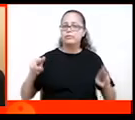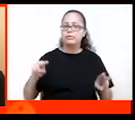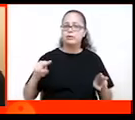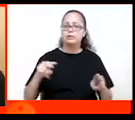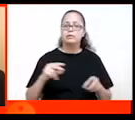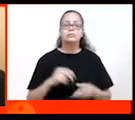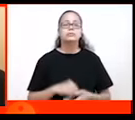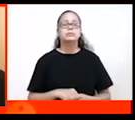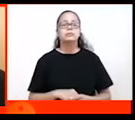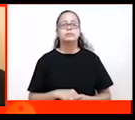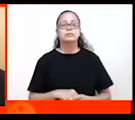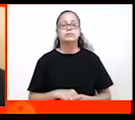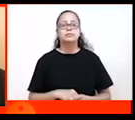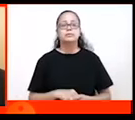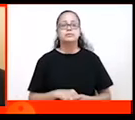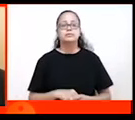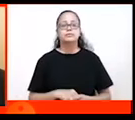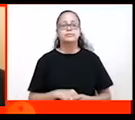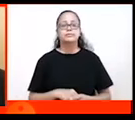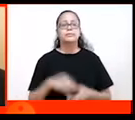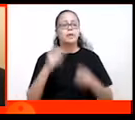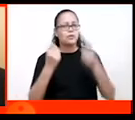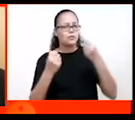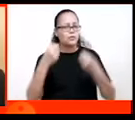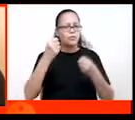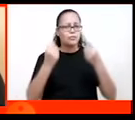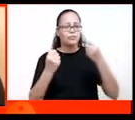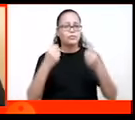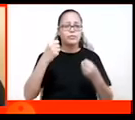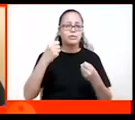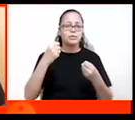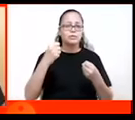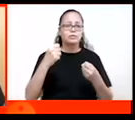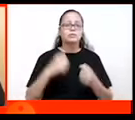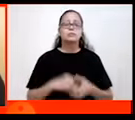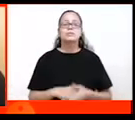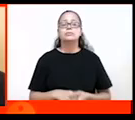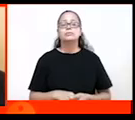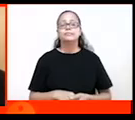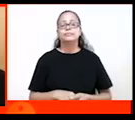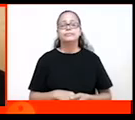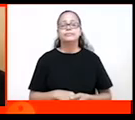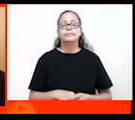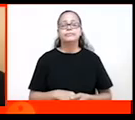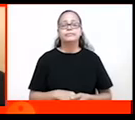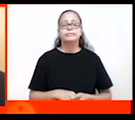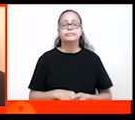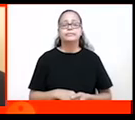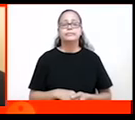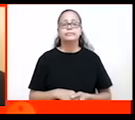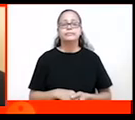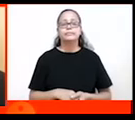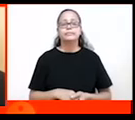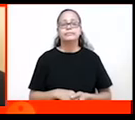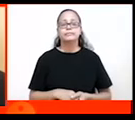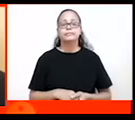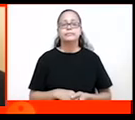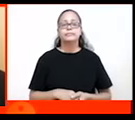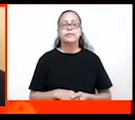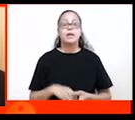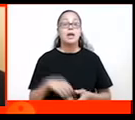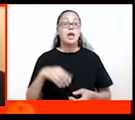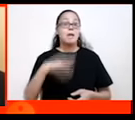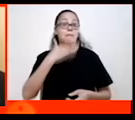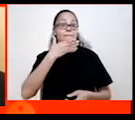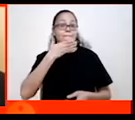Ka, né? Enfim, veículos aí de entrada do segmento automobilístico. Ele